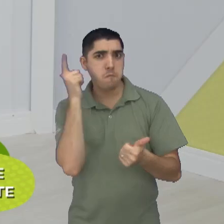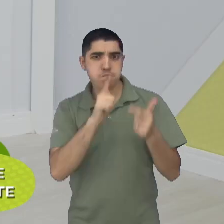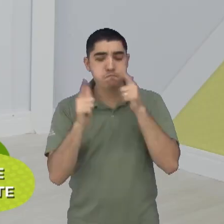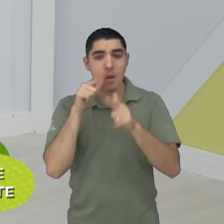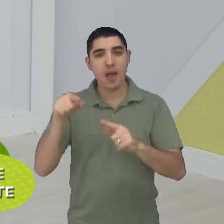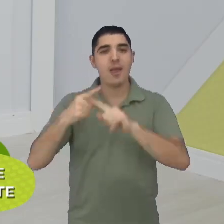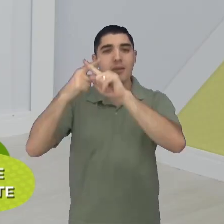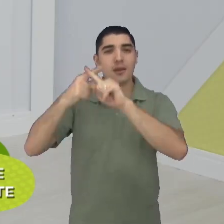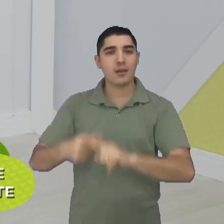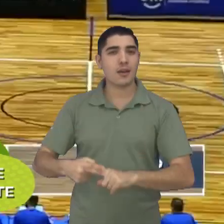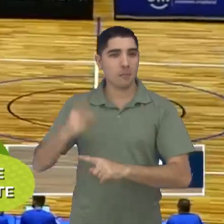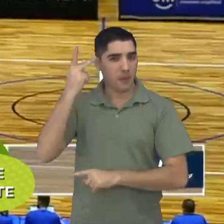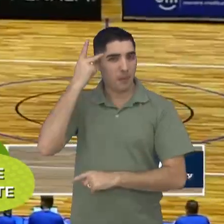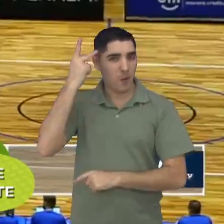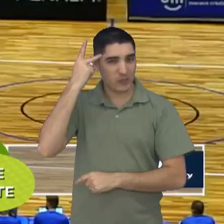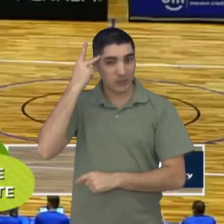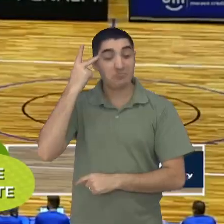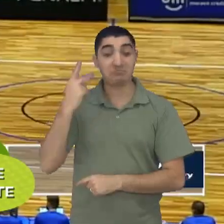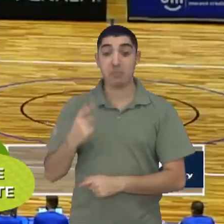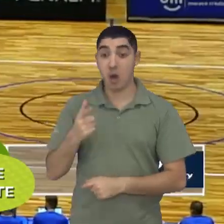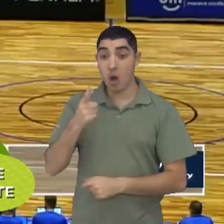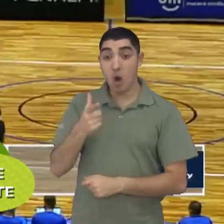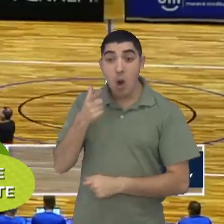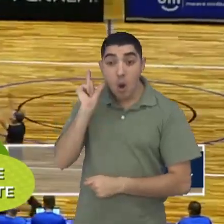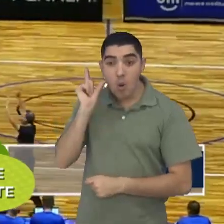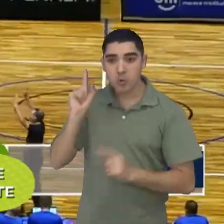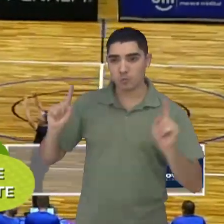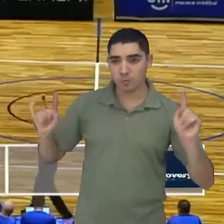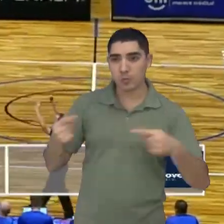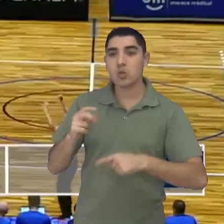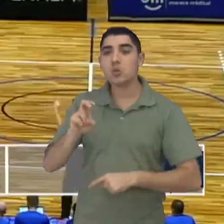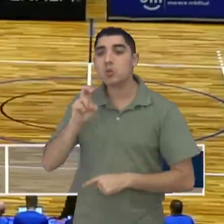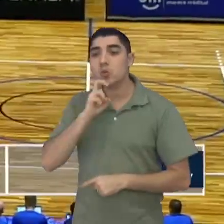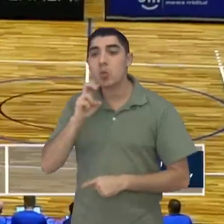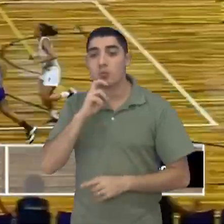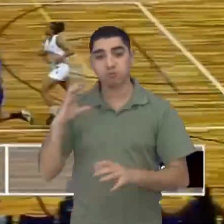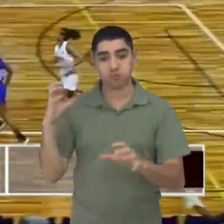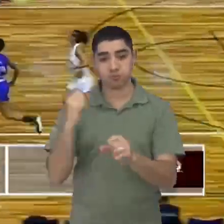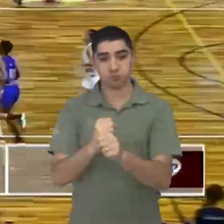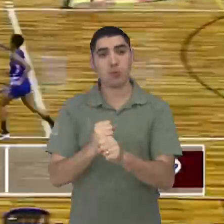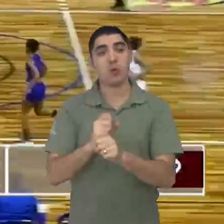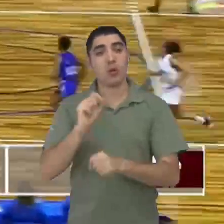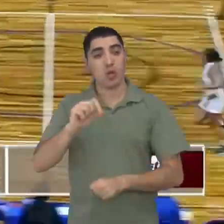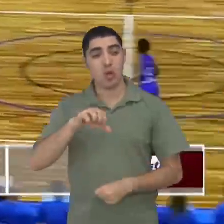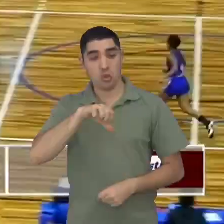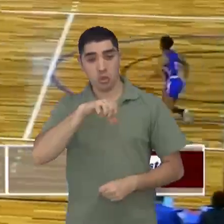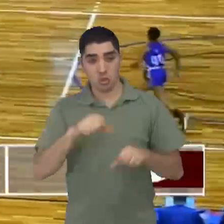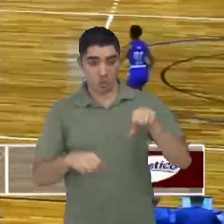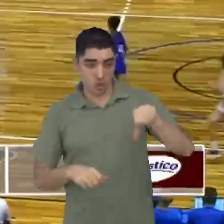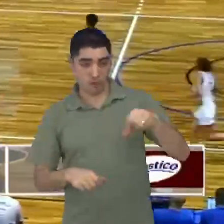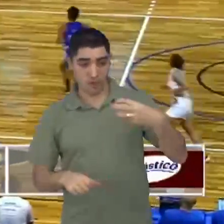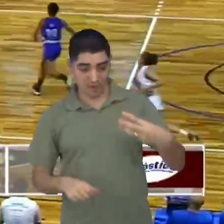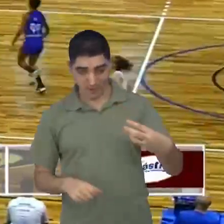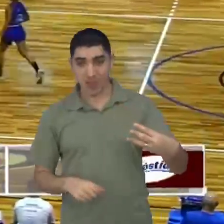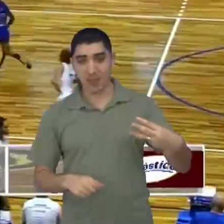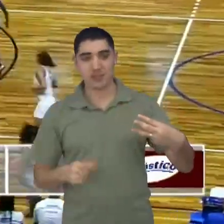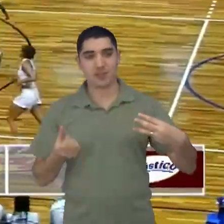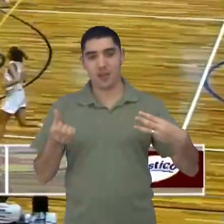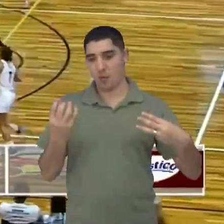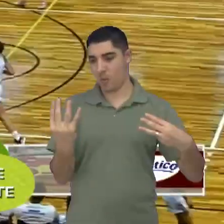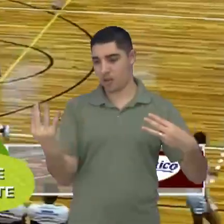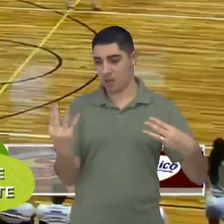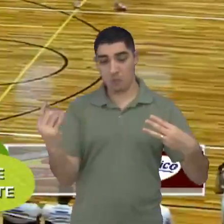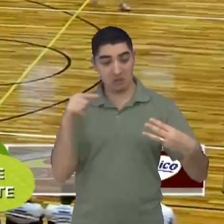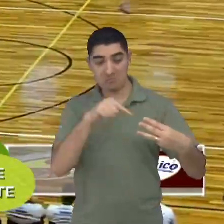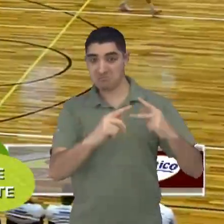Campeonato Paulista. Ontem as meninas atropelaram o Sorocaba por 93 a 44, conquistando a segunda vitória em